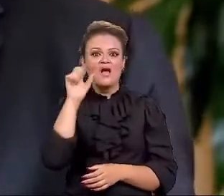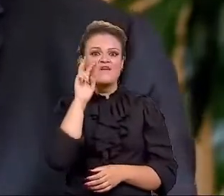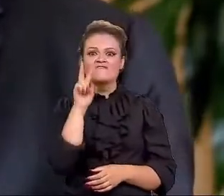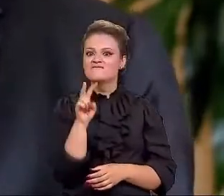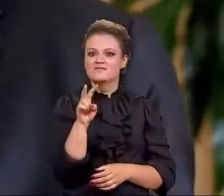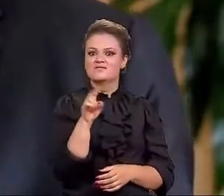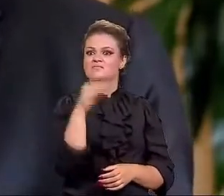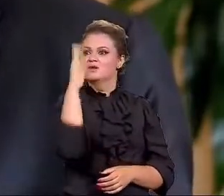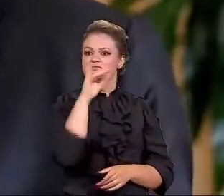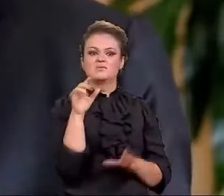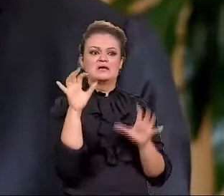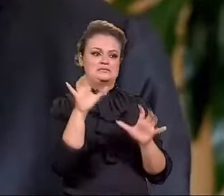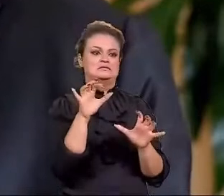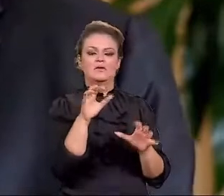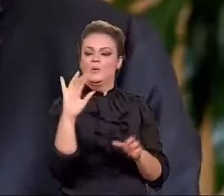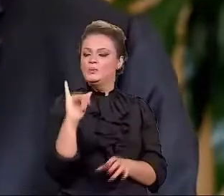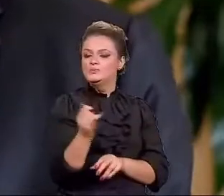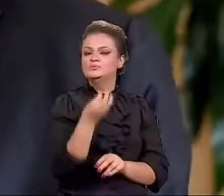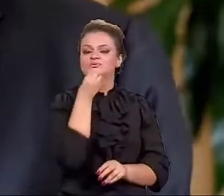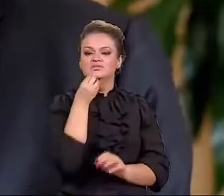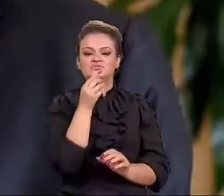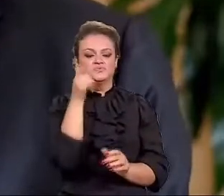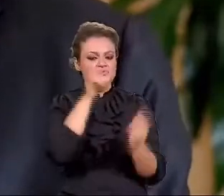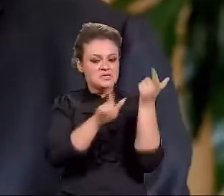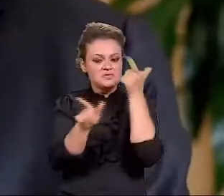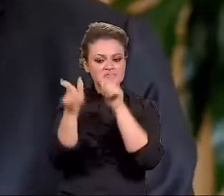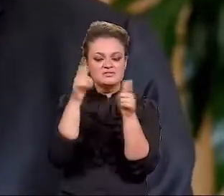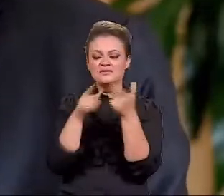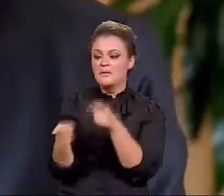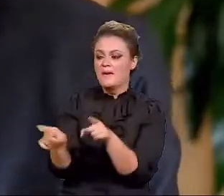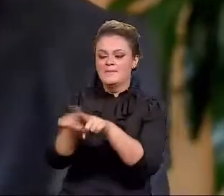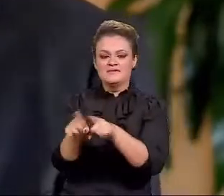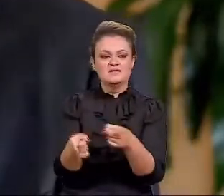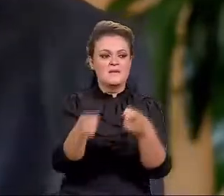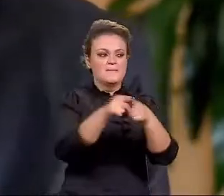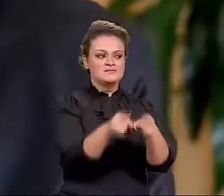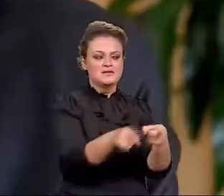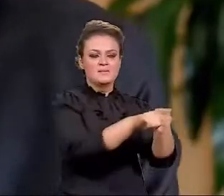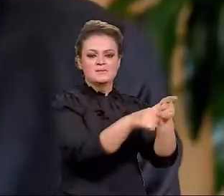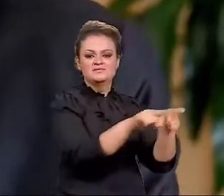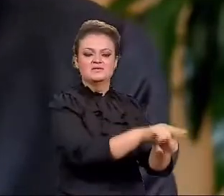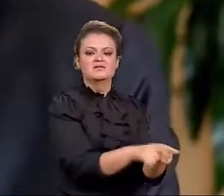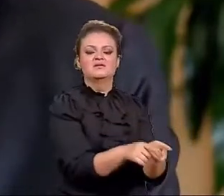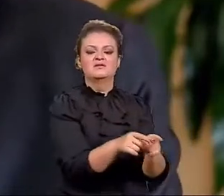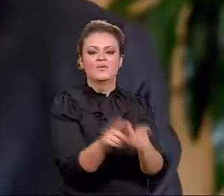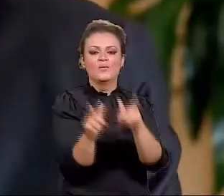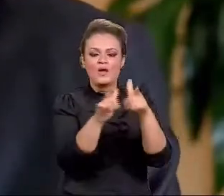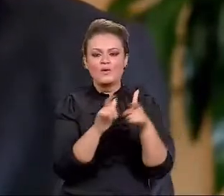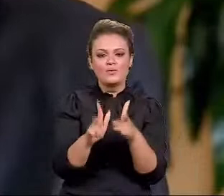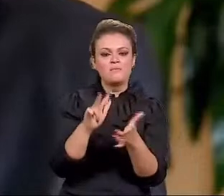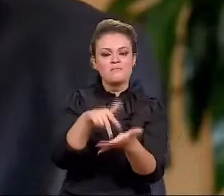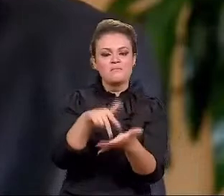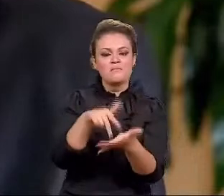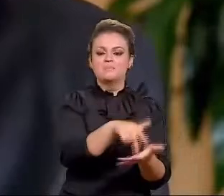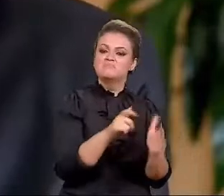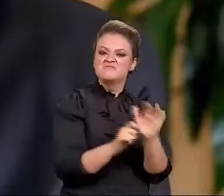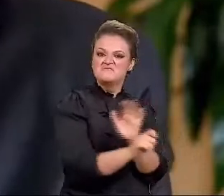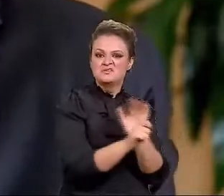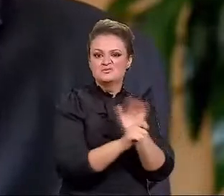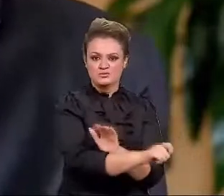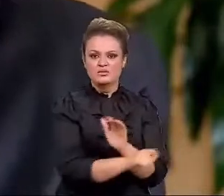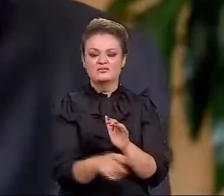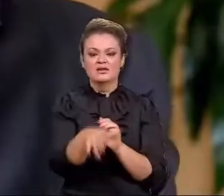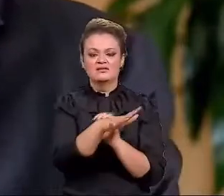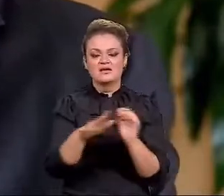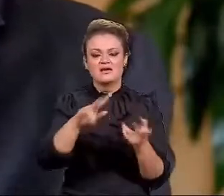de conquistar aliados, conquistar espaço, conquistar investimento, sobretudo nessa questão da transição energética,